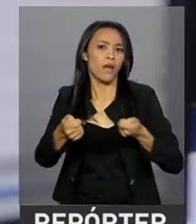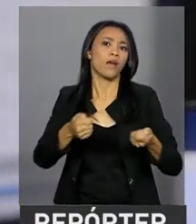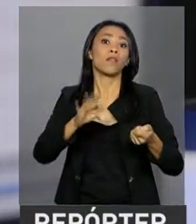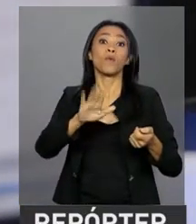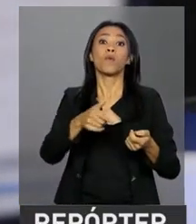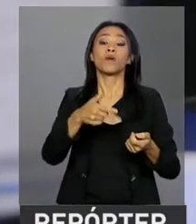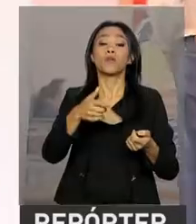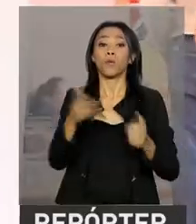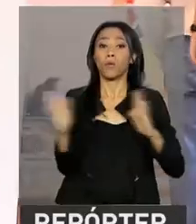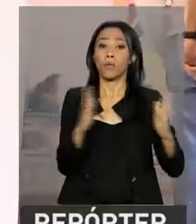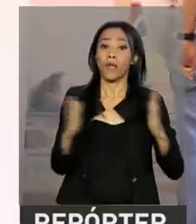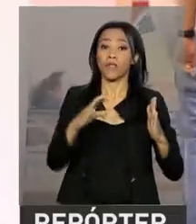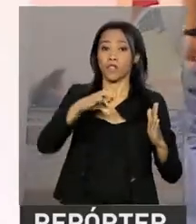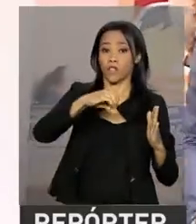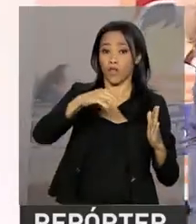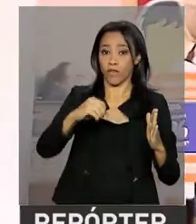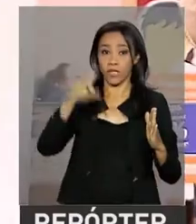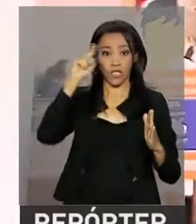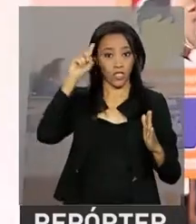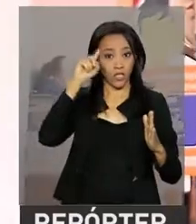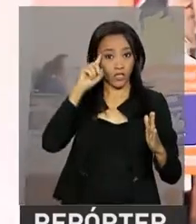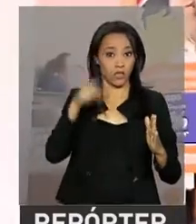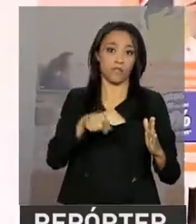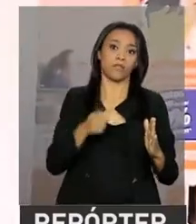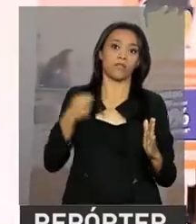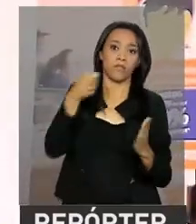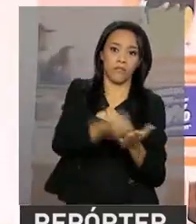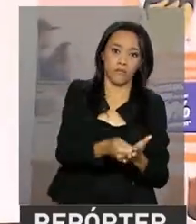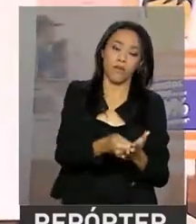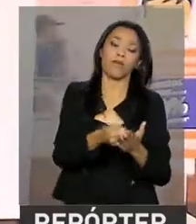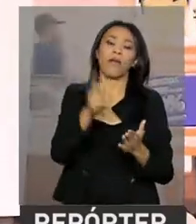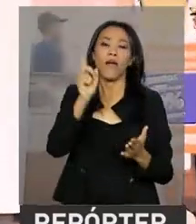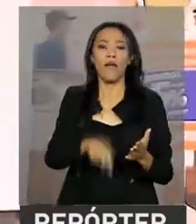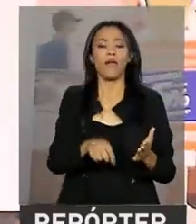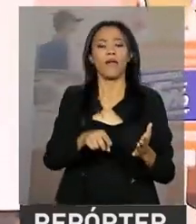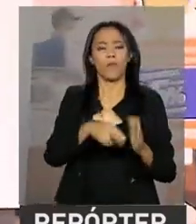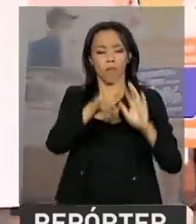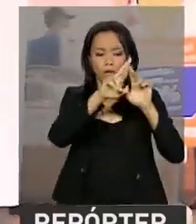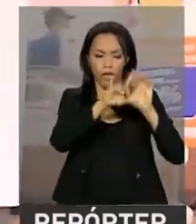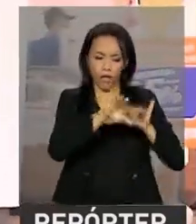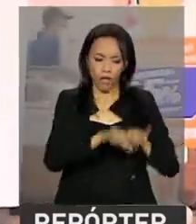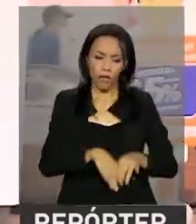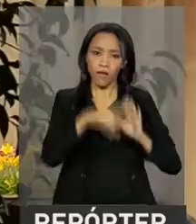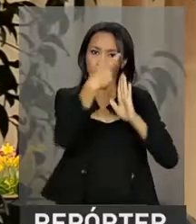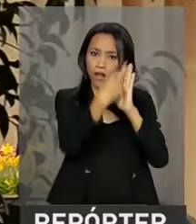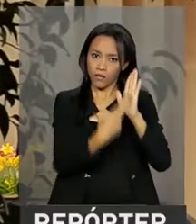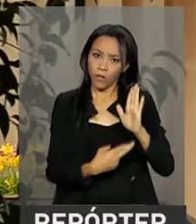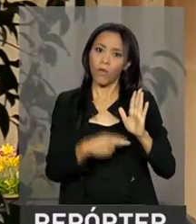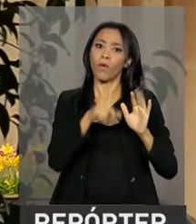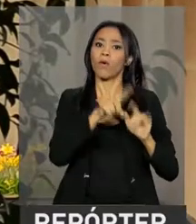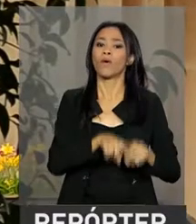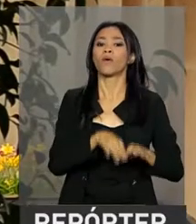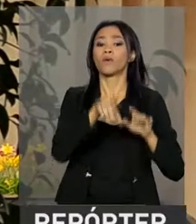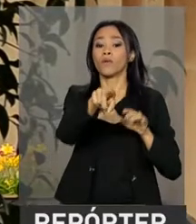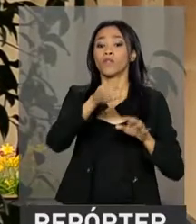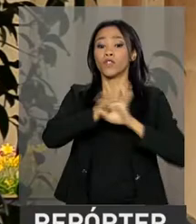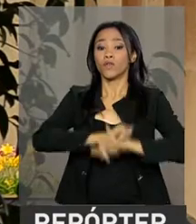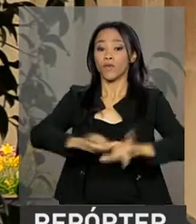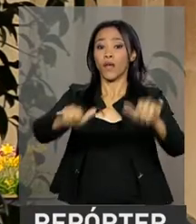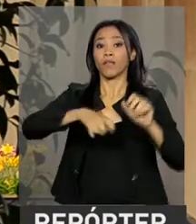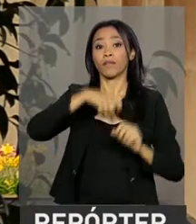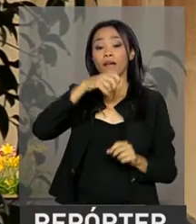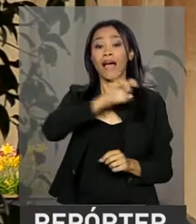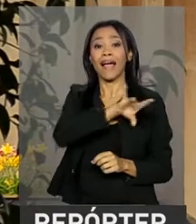90 dias estas são duas tendências observadas no relatório de estabilidade financeira documento divulgado a cada